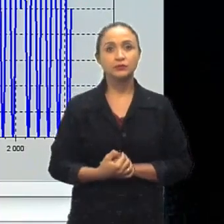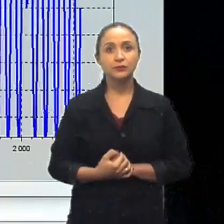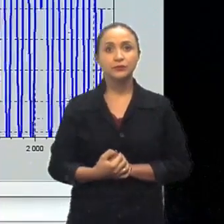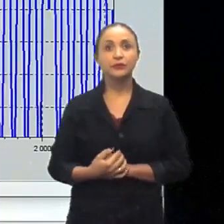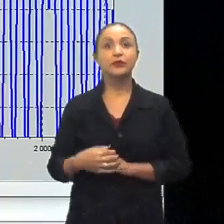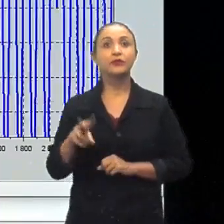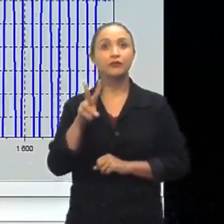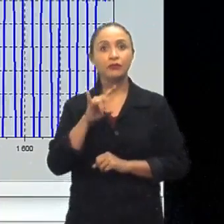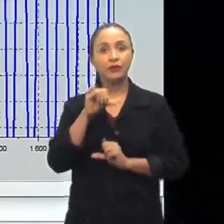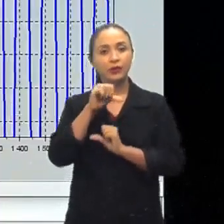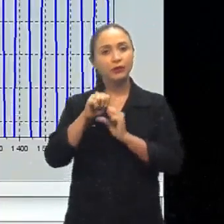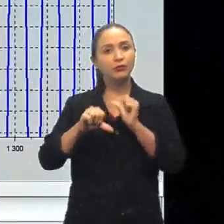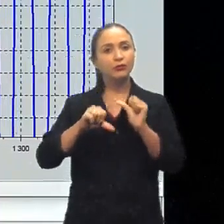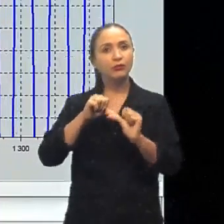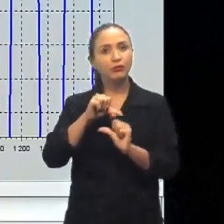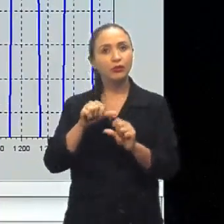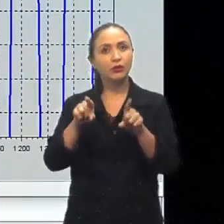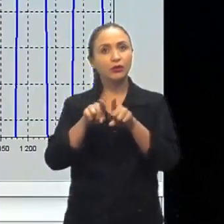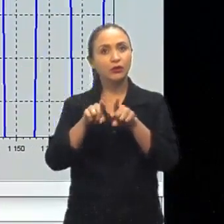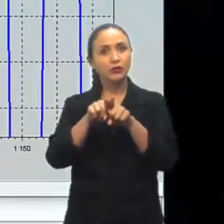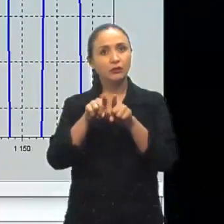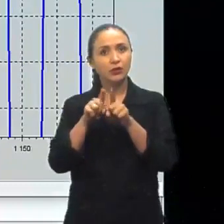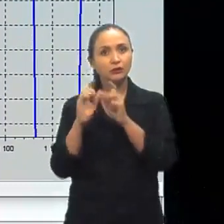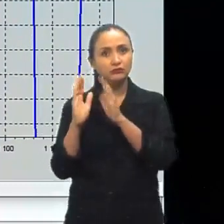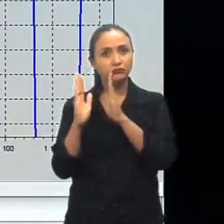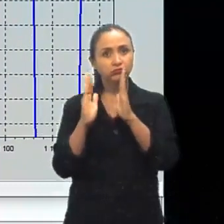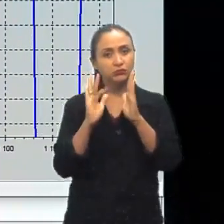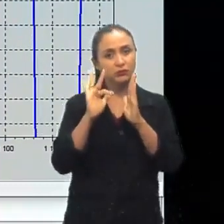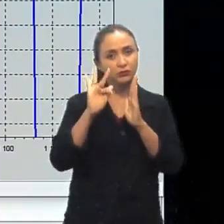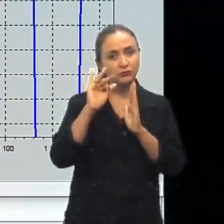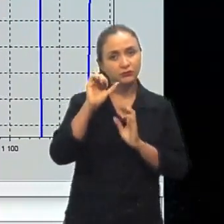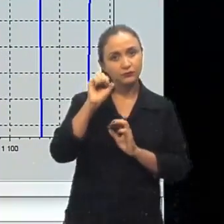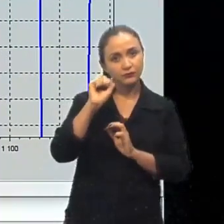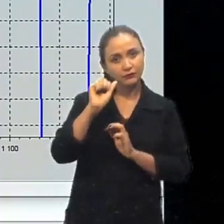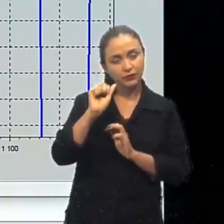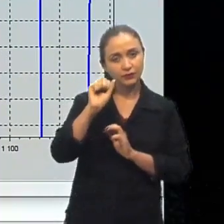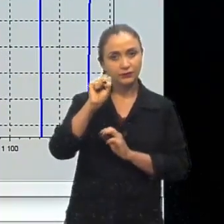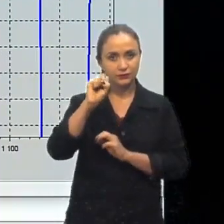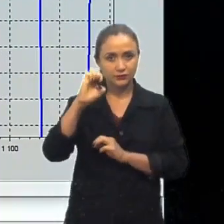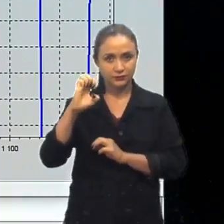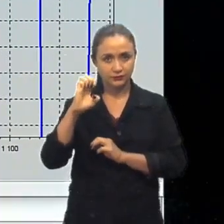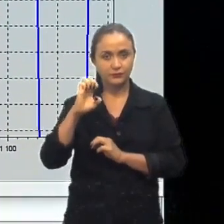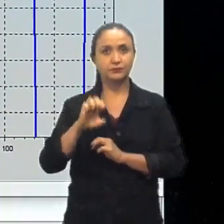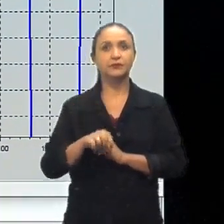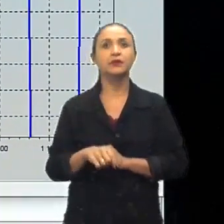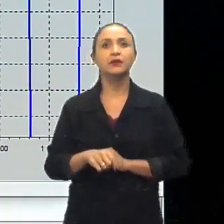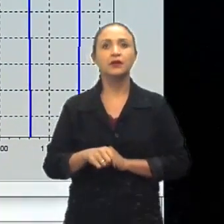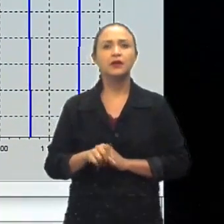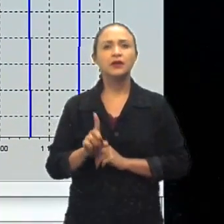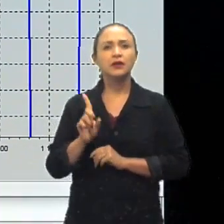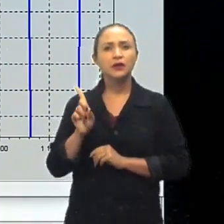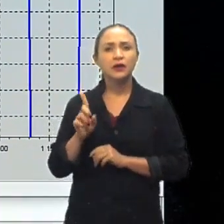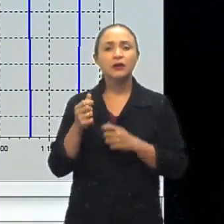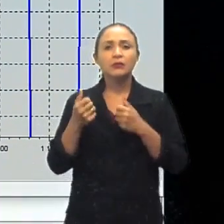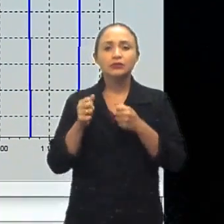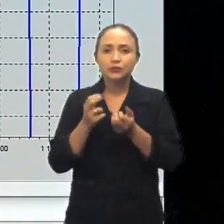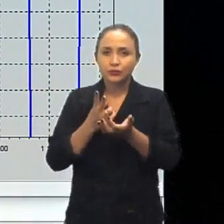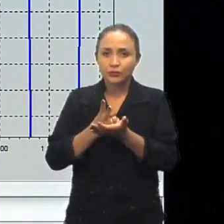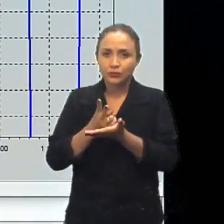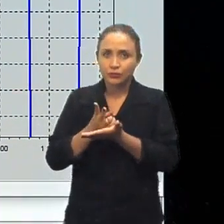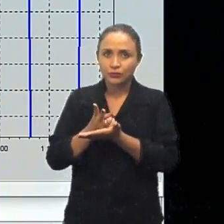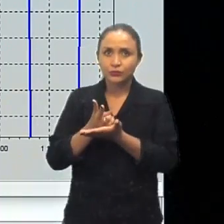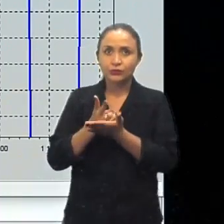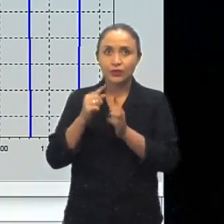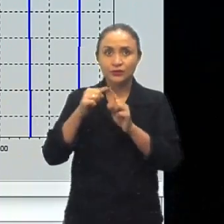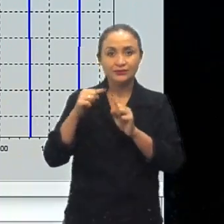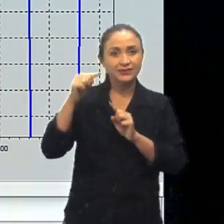muda a fase. Você pode observar aqui que, teoricamente, a senoide tinha que continuar